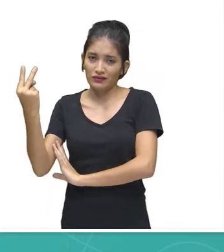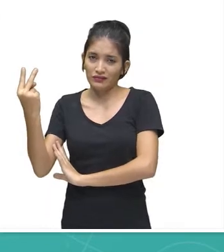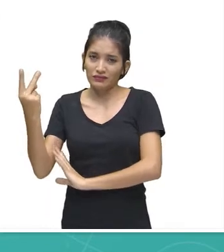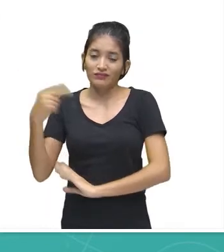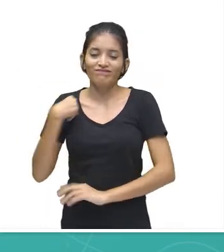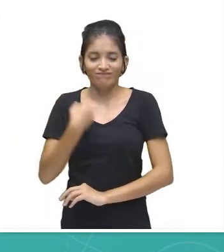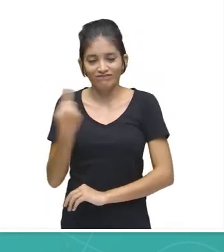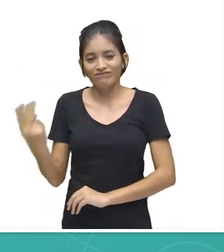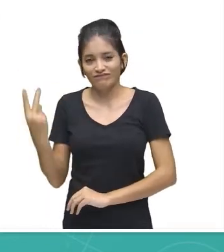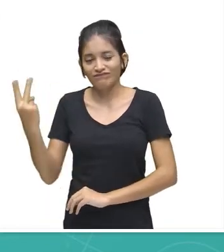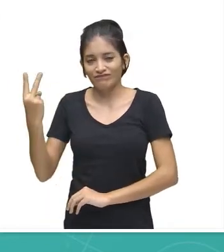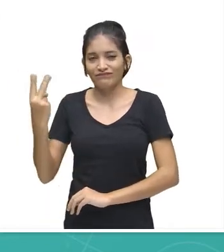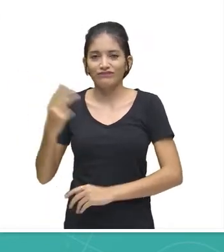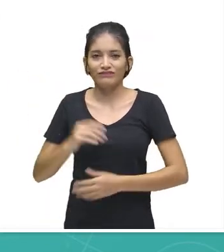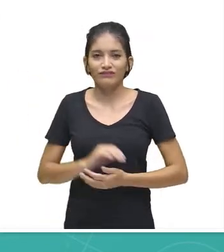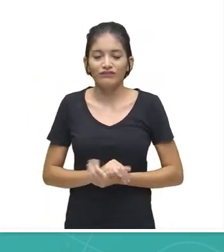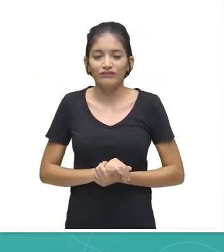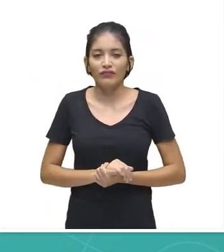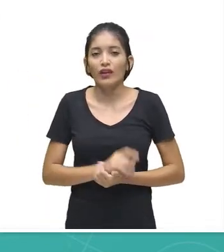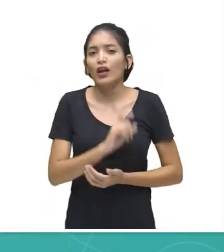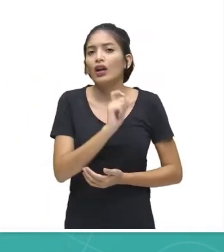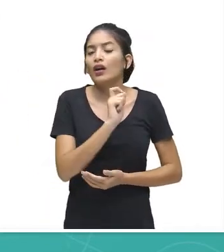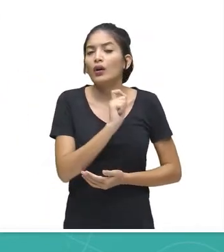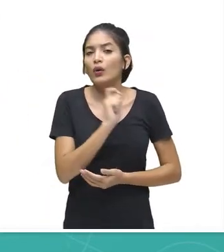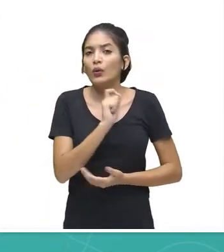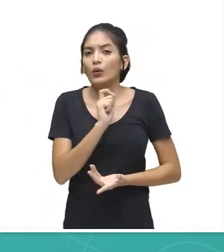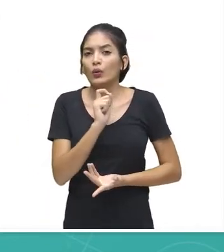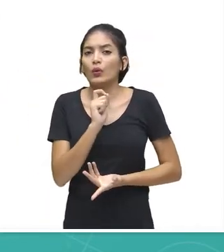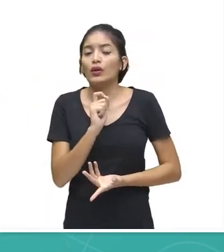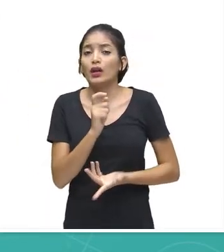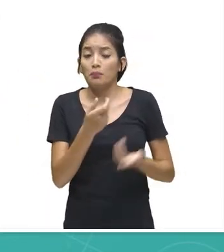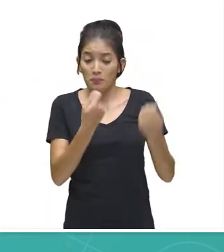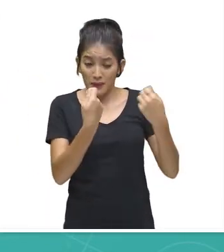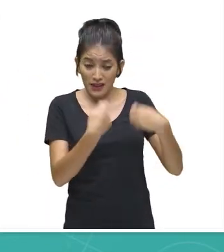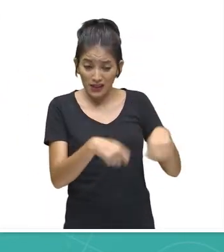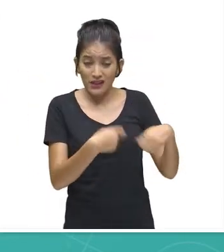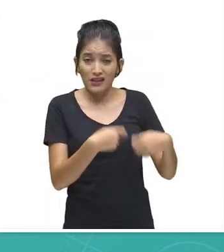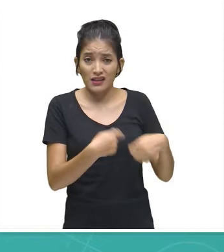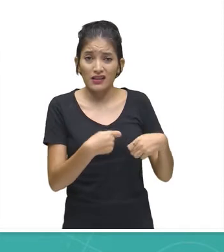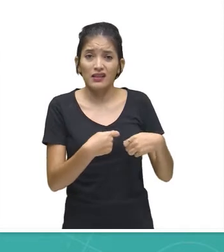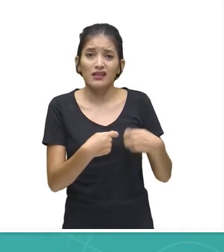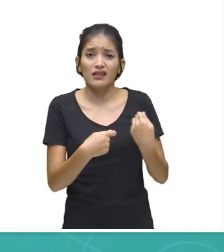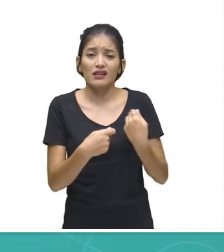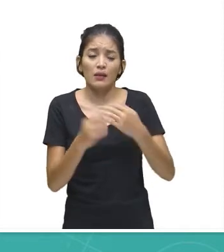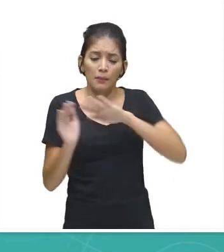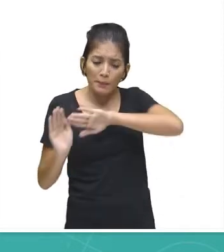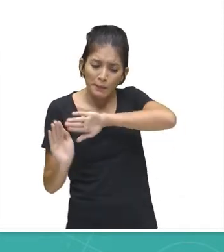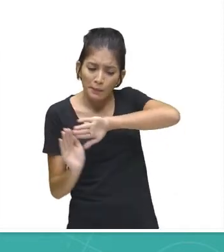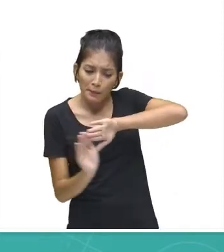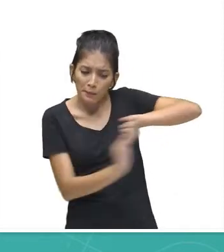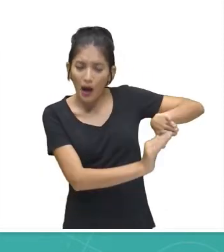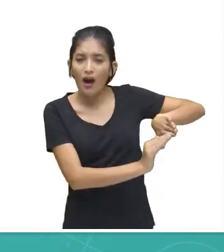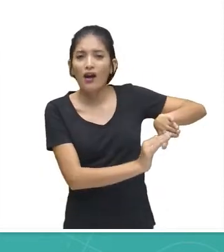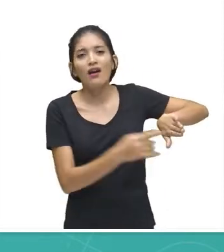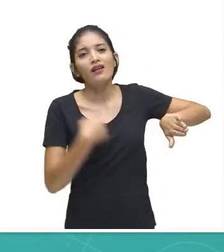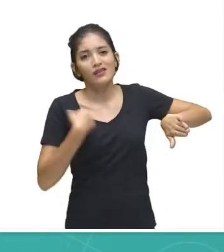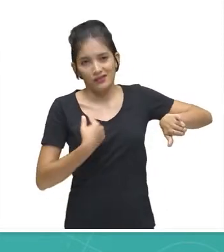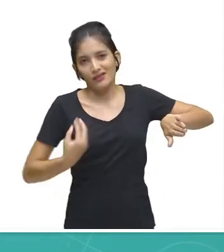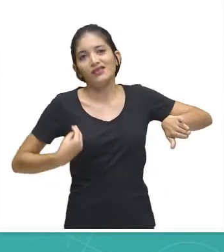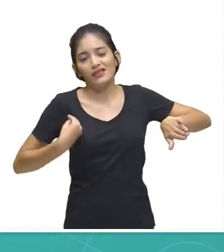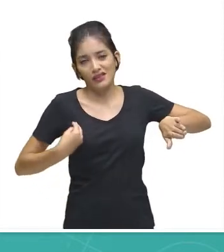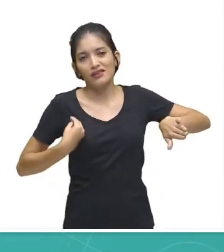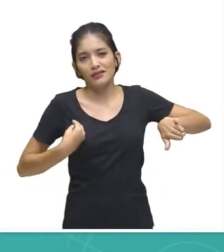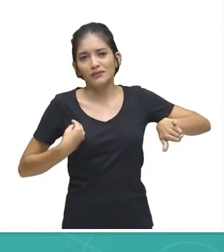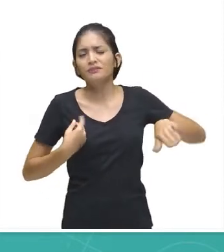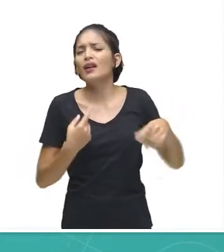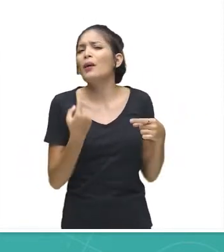valor. Ele é aquilo que deve ser descartado da nossa vida.